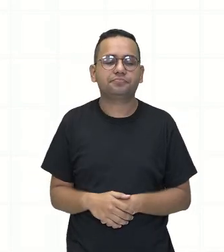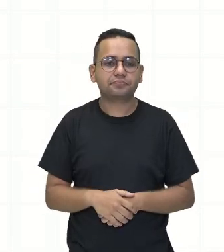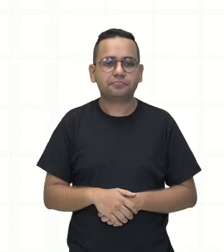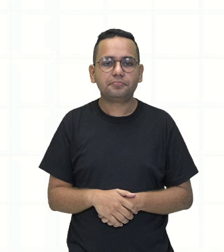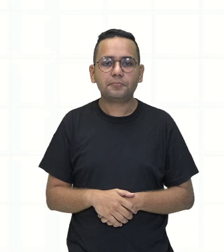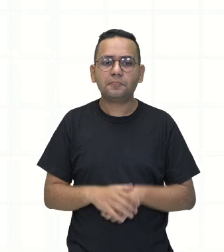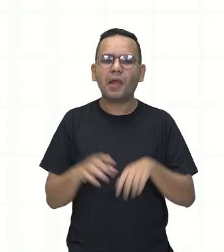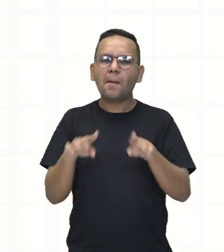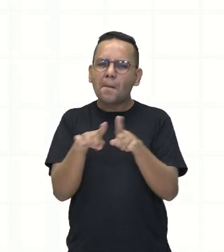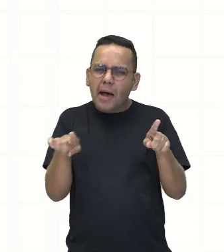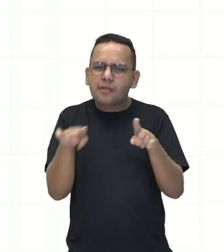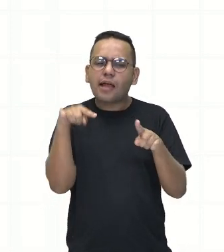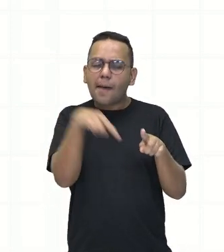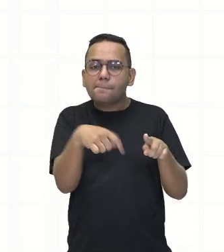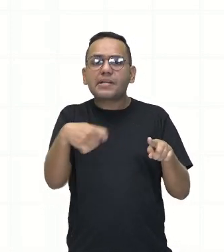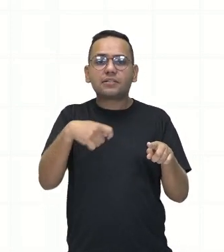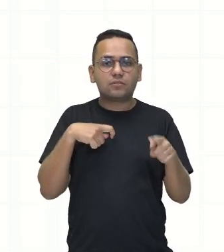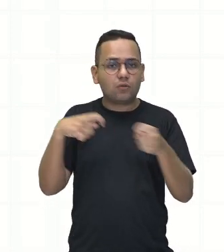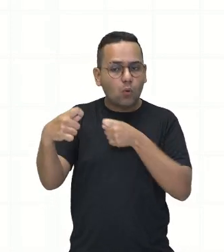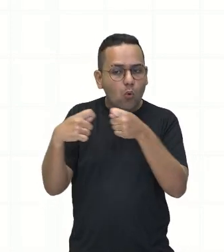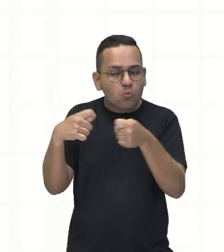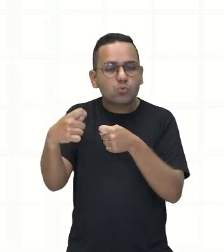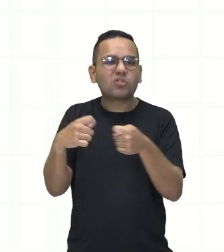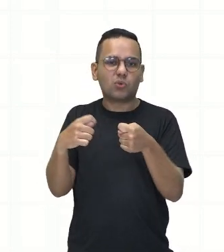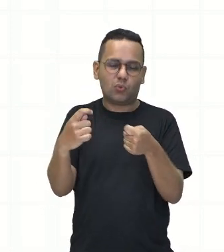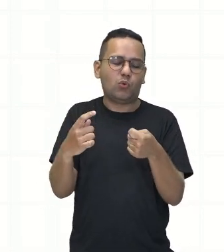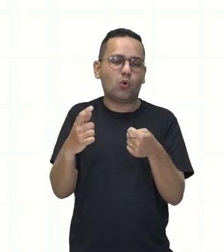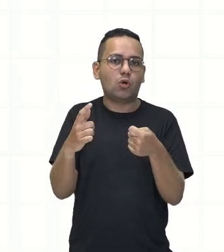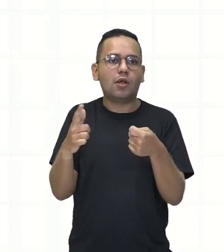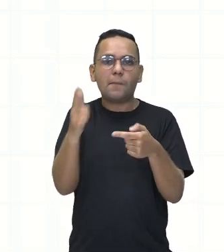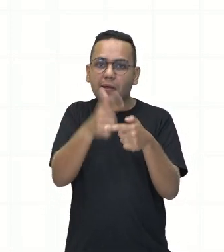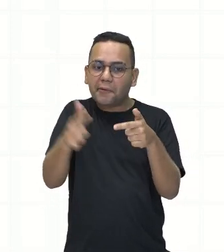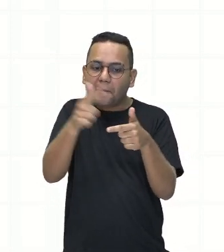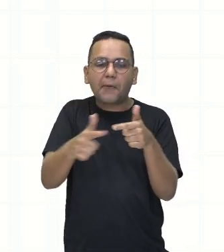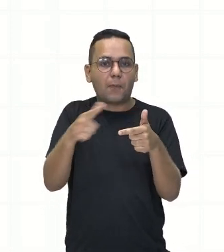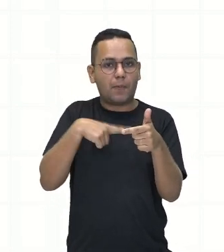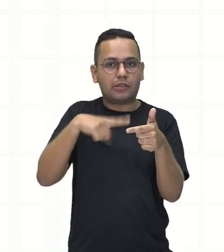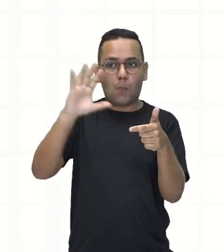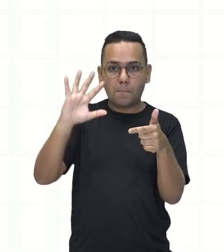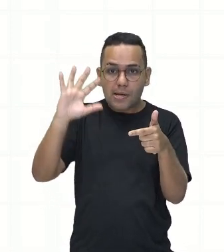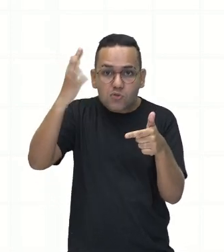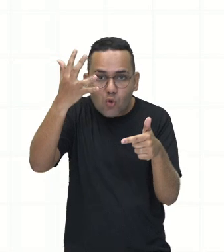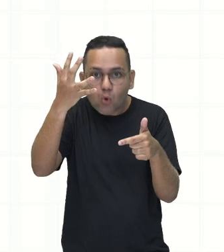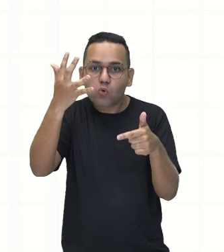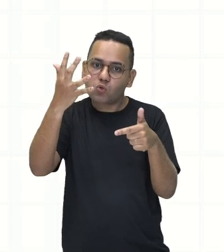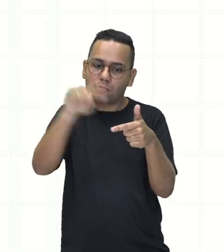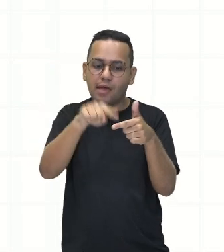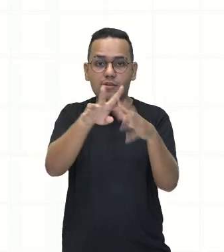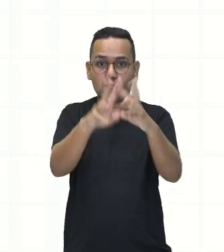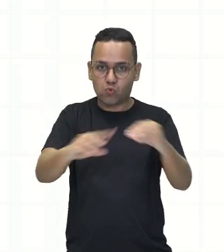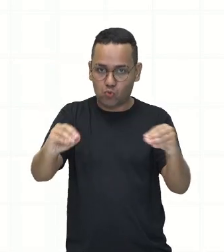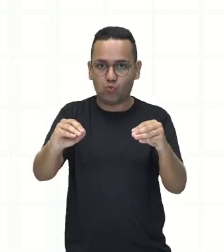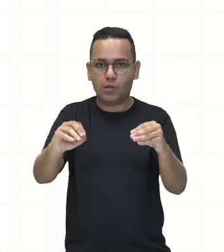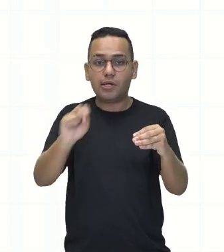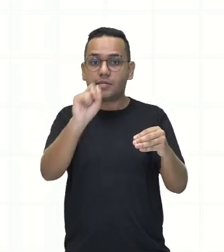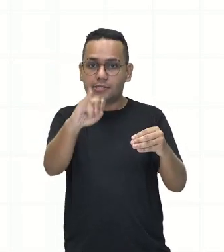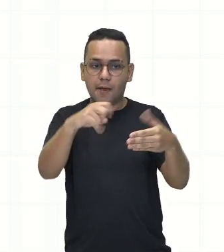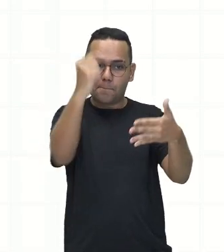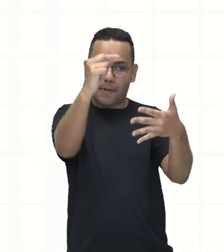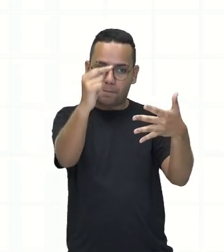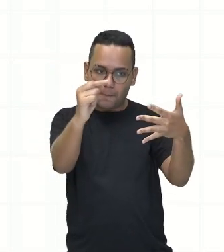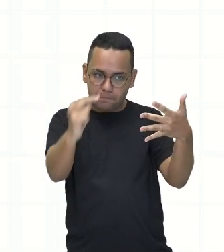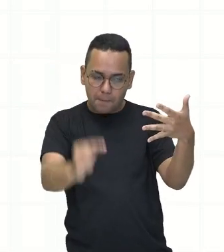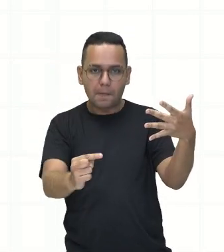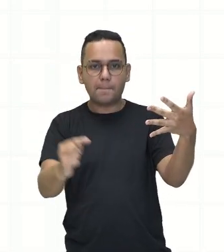precisam ser tomadas para que em qualquer evento desses aí citado, em qualquer um desses eventos citados,